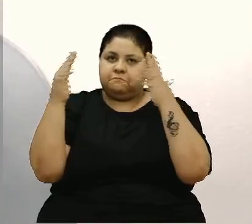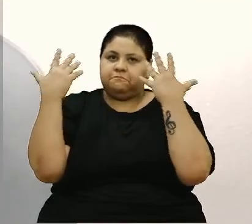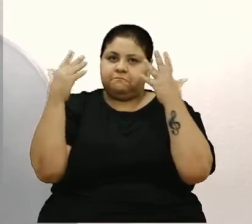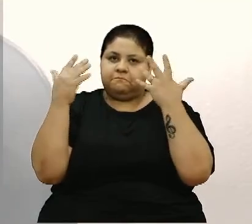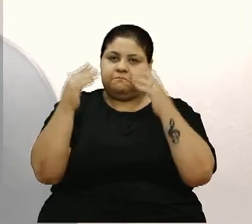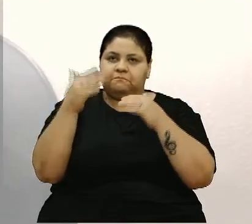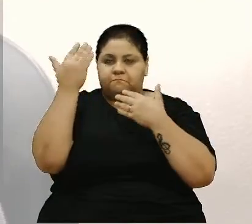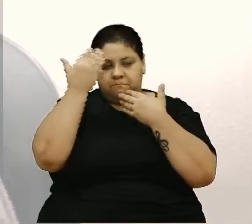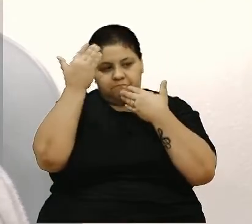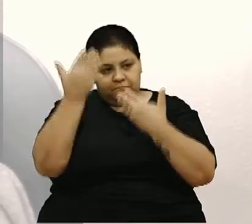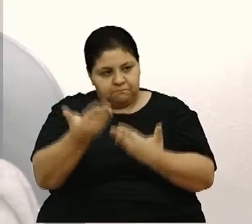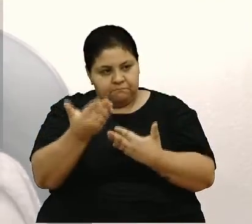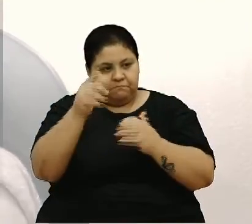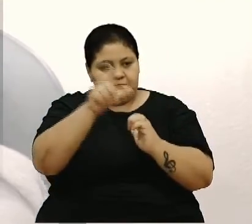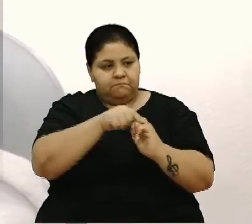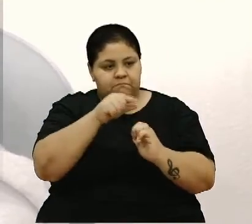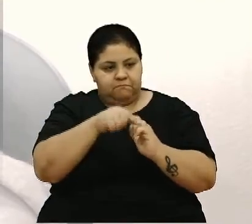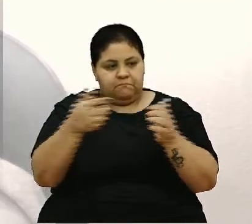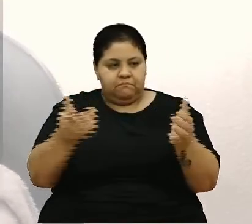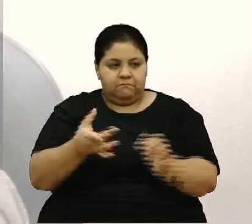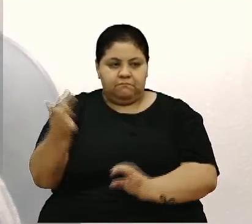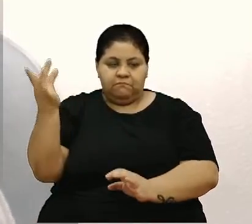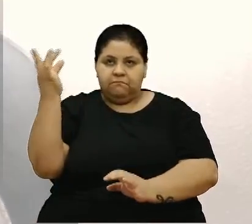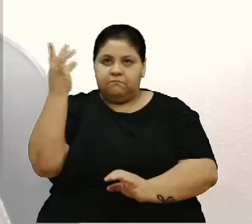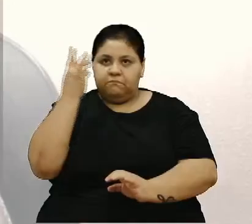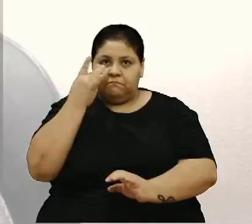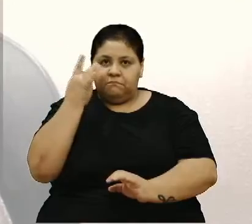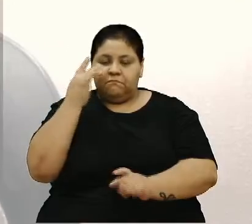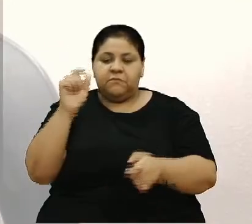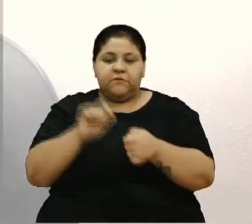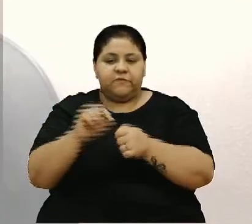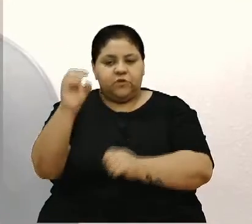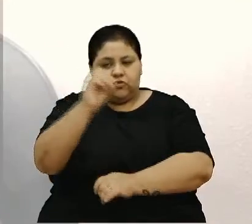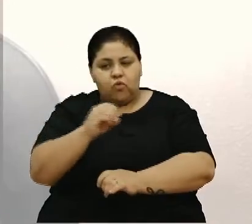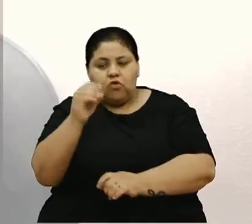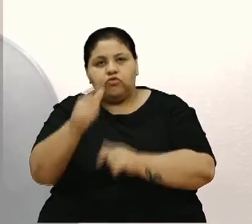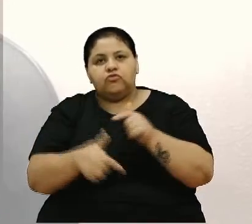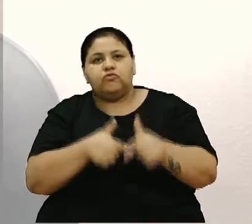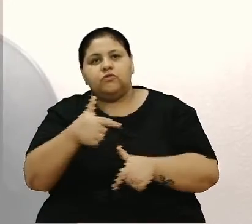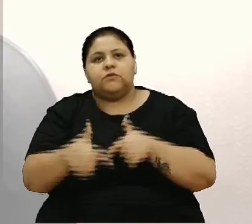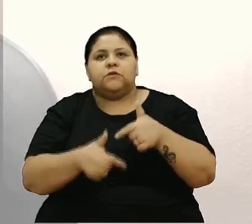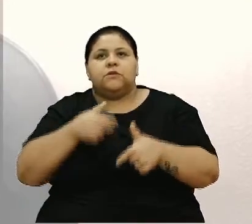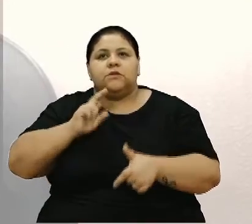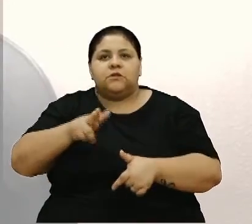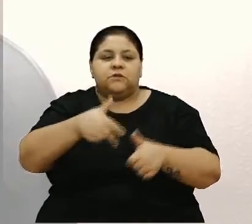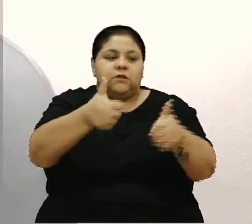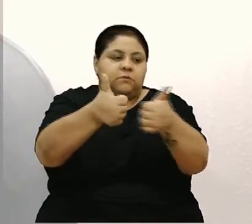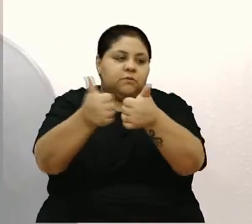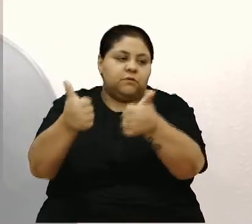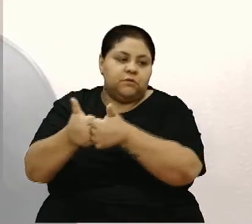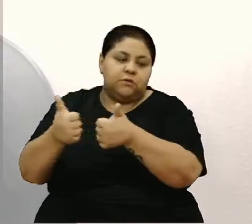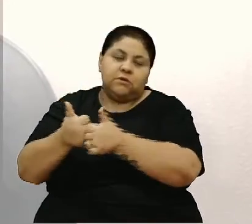e obrigado a Microempa por estar presente e fazem um ótimo trabalho. Sempre estive lá junto com vocês